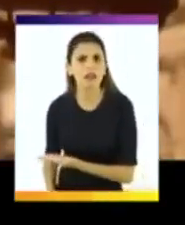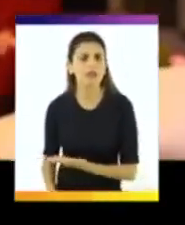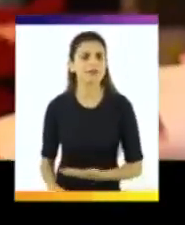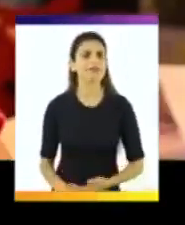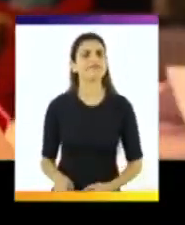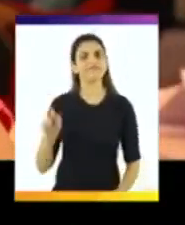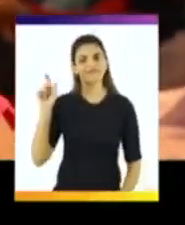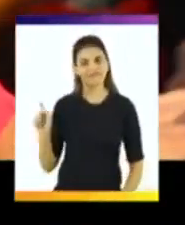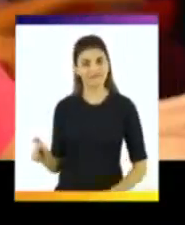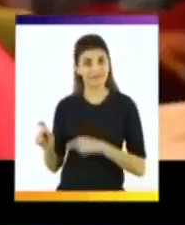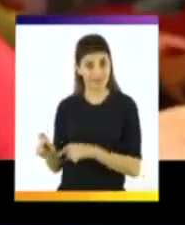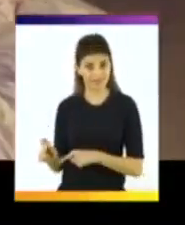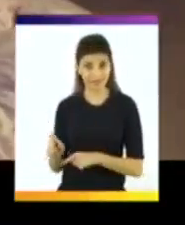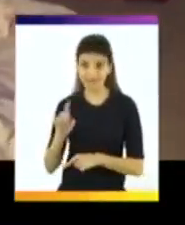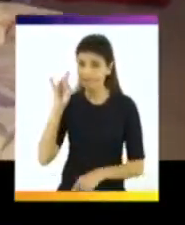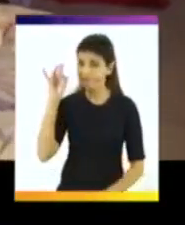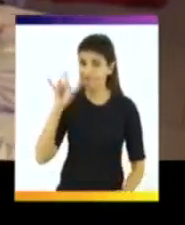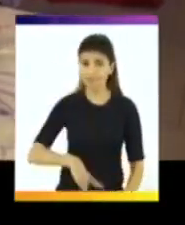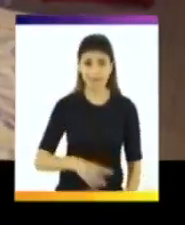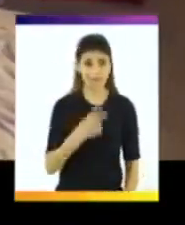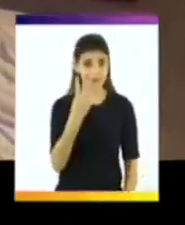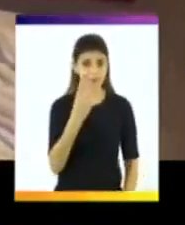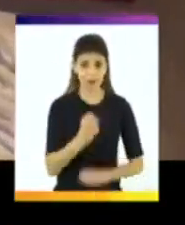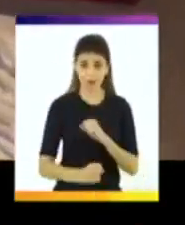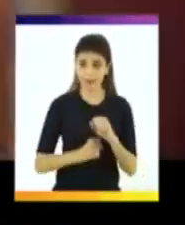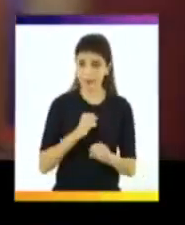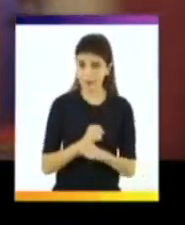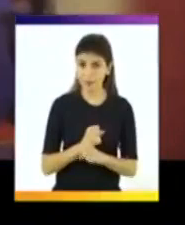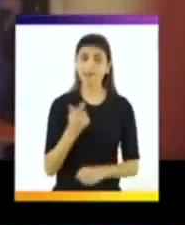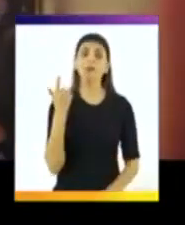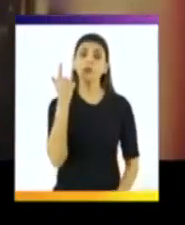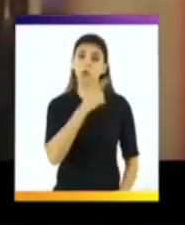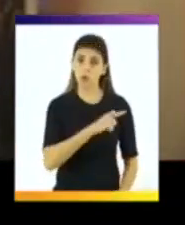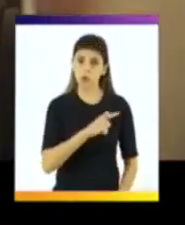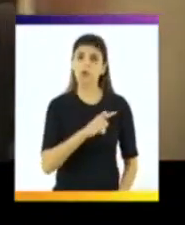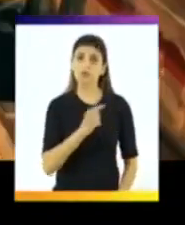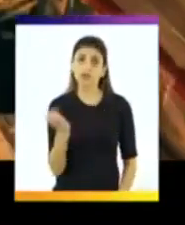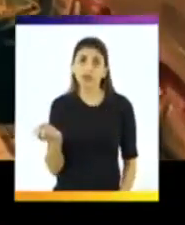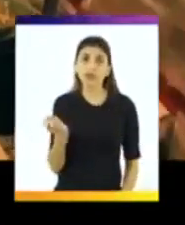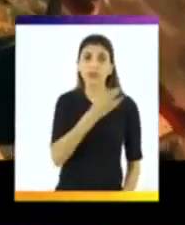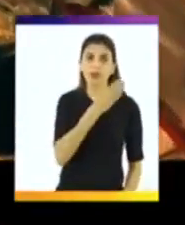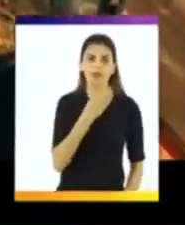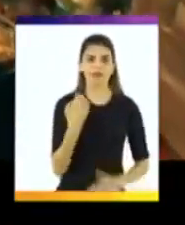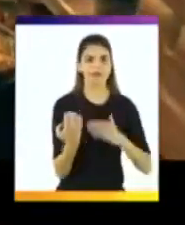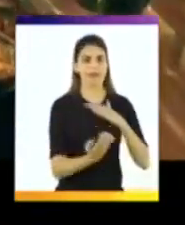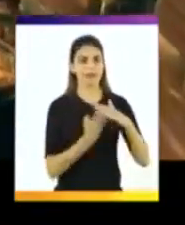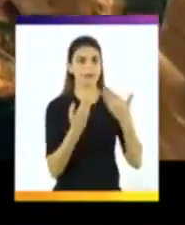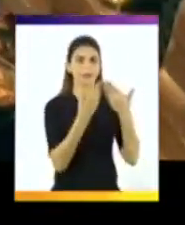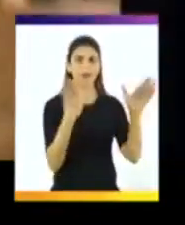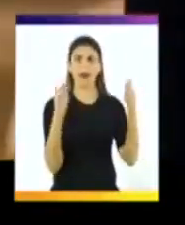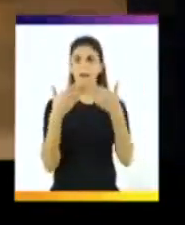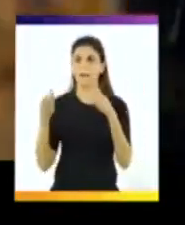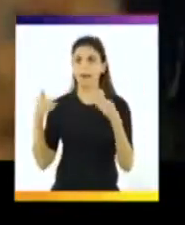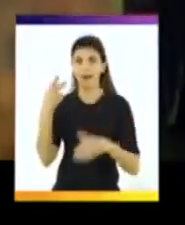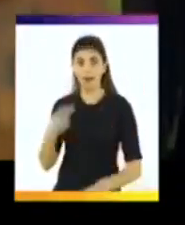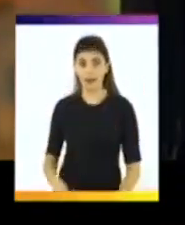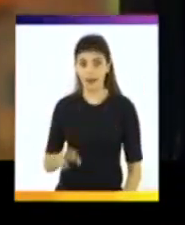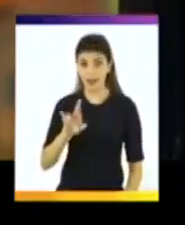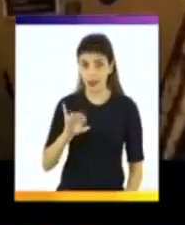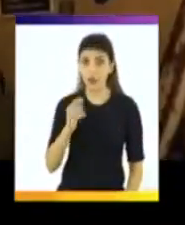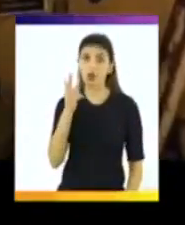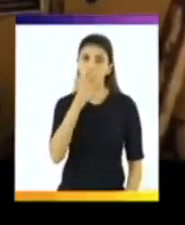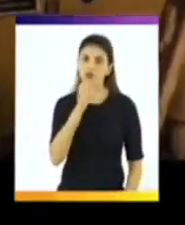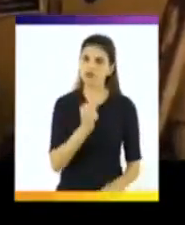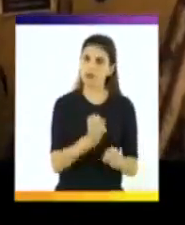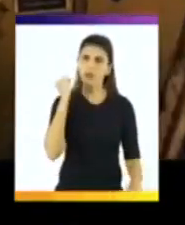história do Rio de Janeiro e a campanha aparentemente não está com medo de abordar isso utilizando encarou a criminalidade de frente depois do